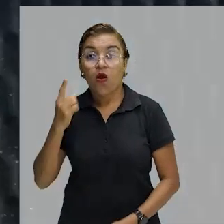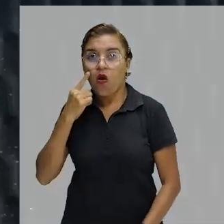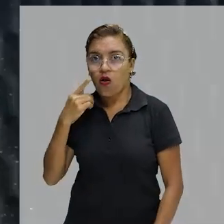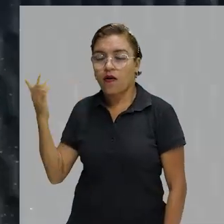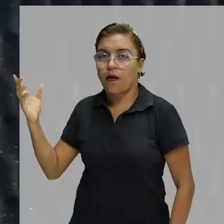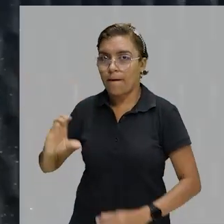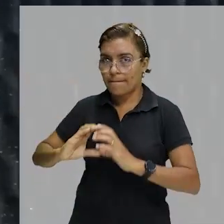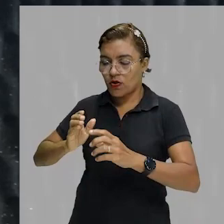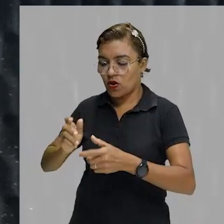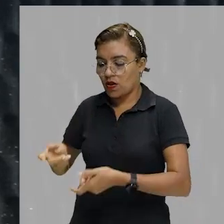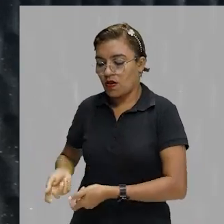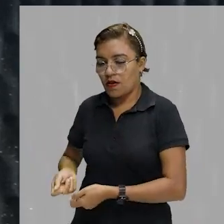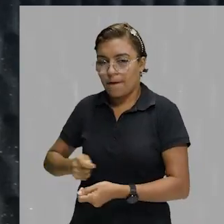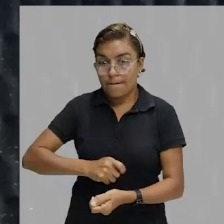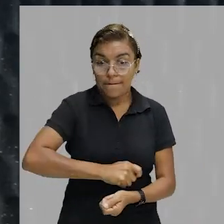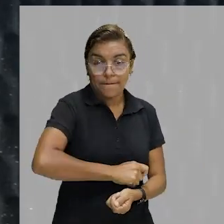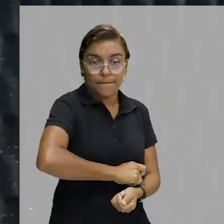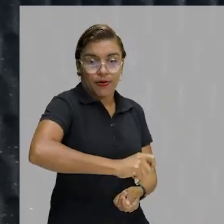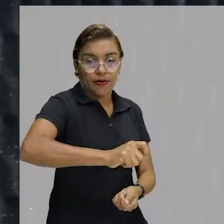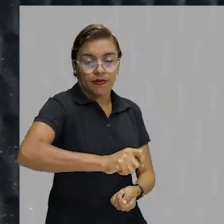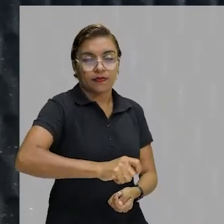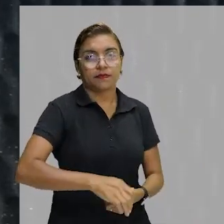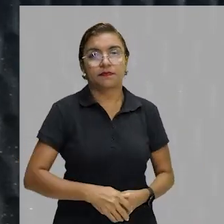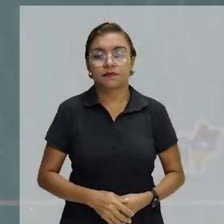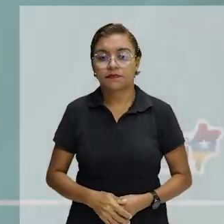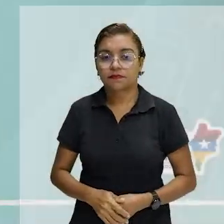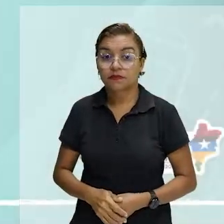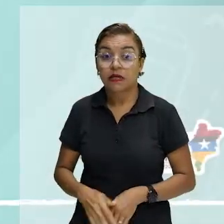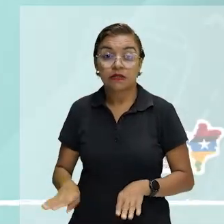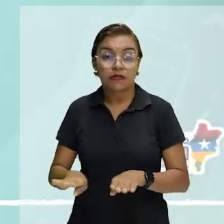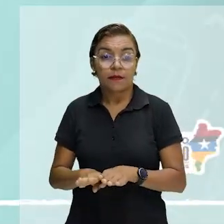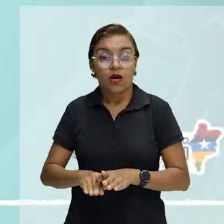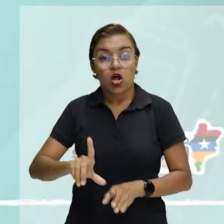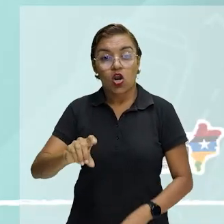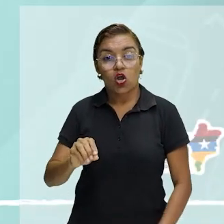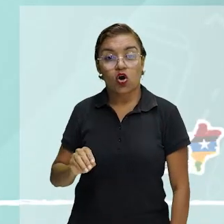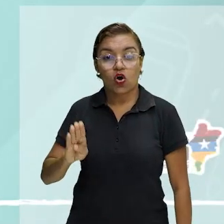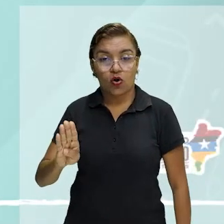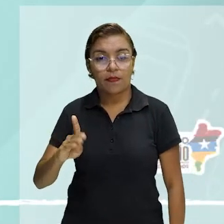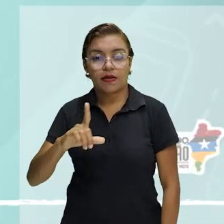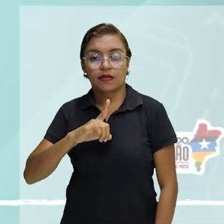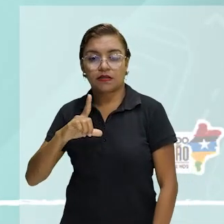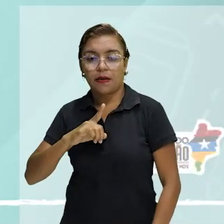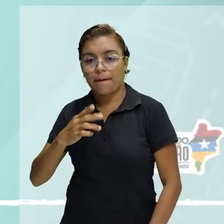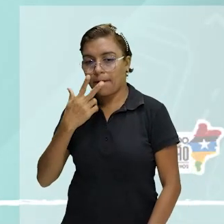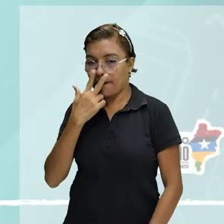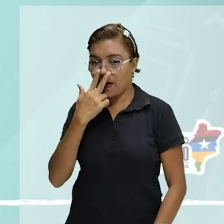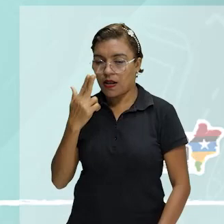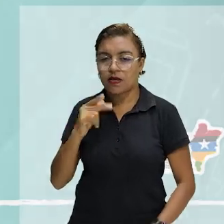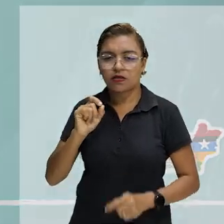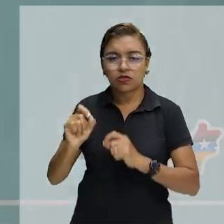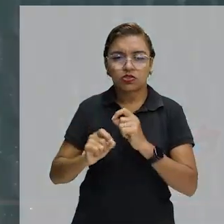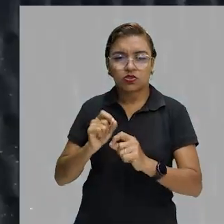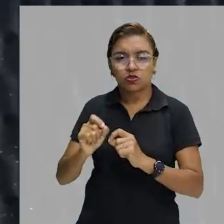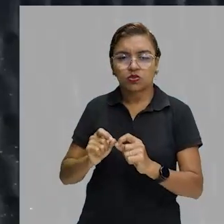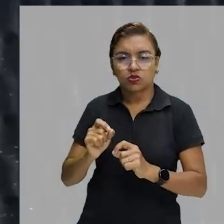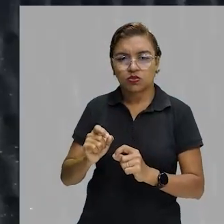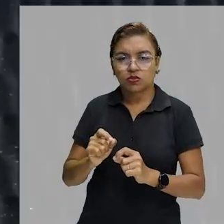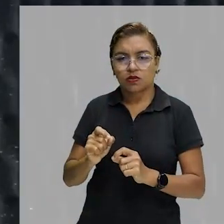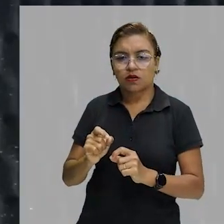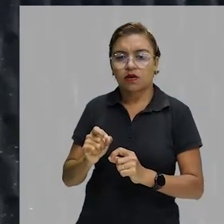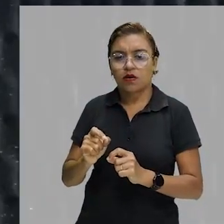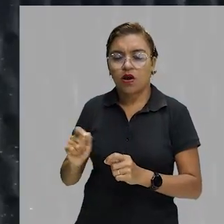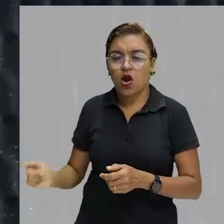parte a costa da raquete. O lob, que é aquela espécie de chuveirinho. Lance que o tênis consiste em cobrir